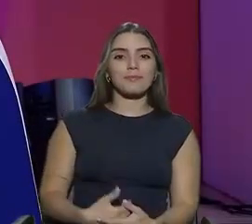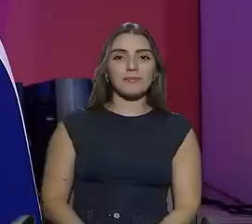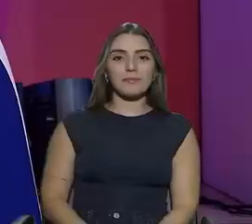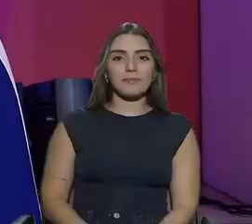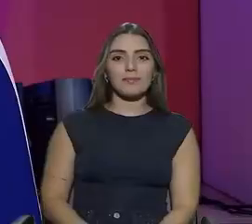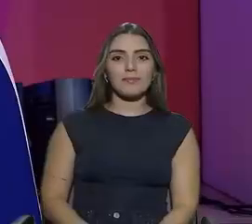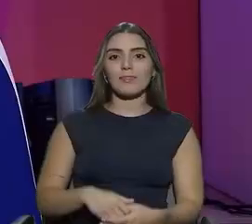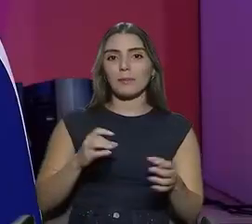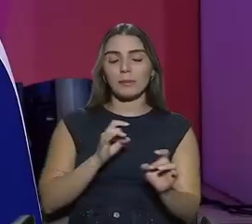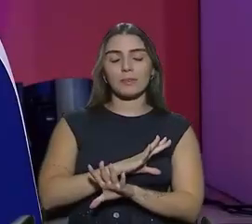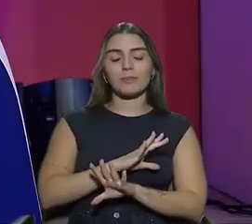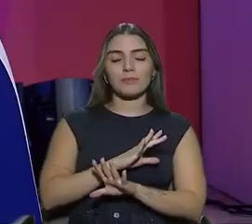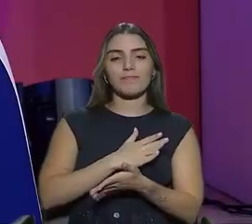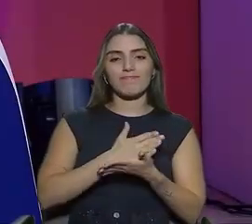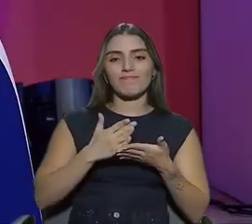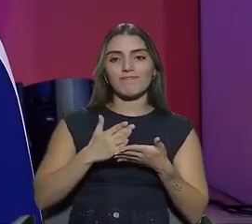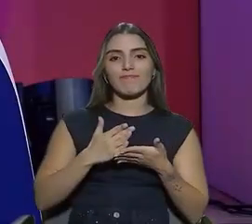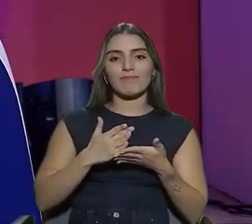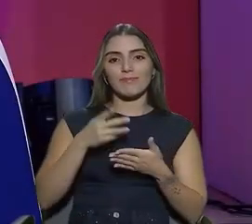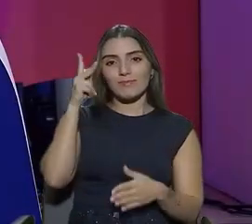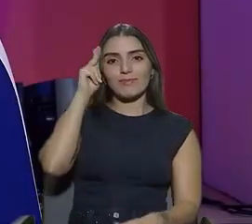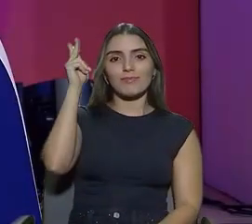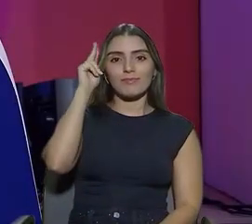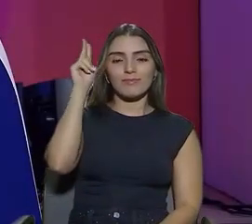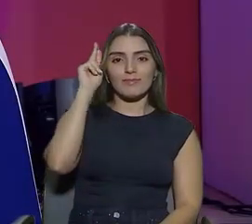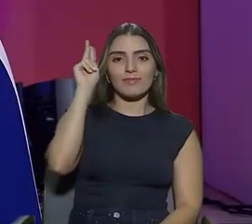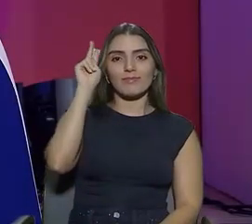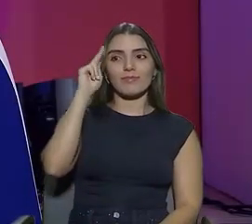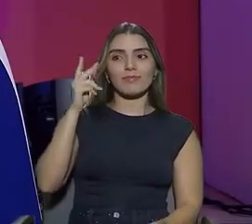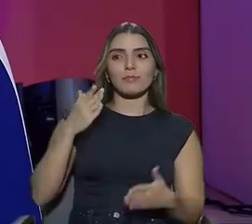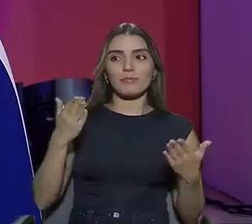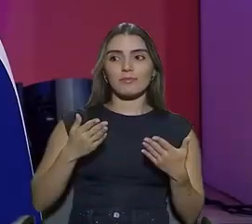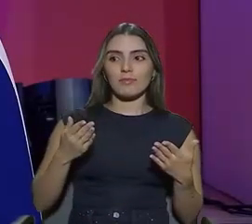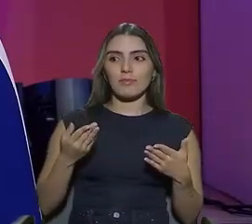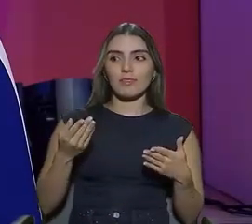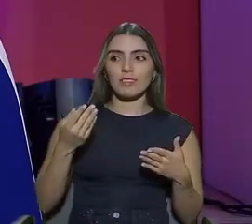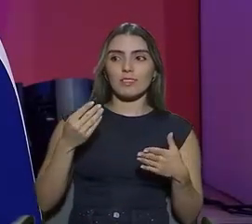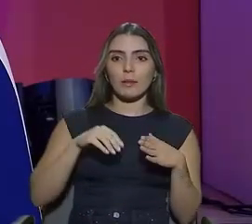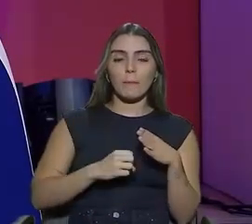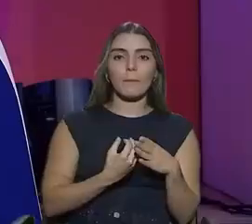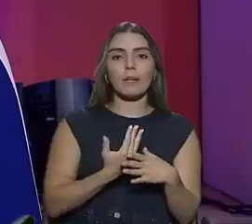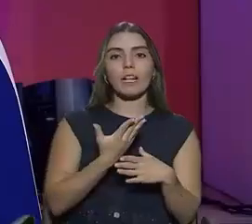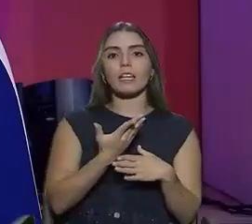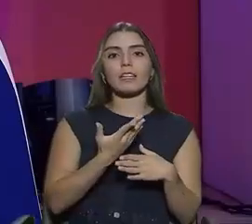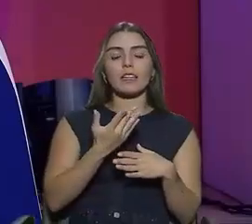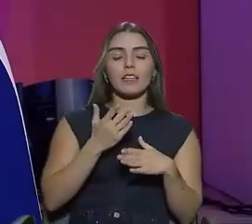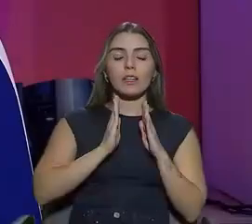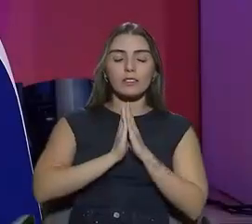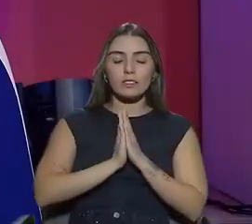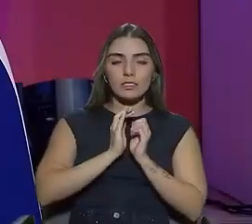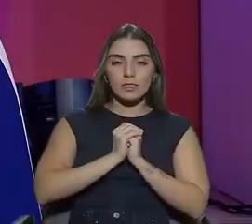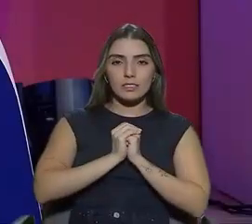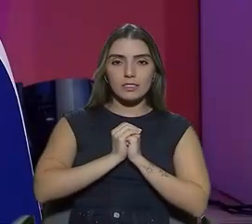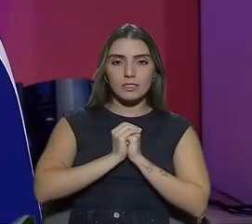gente começou essa trilha, né, e essa história que desembocou em Planta Oração. Bom, aí vocês já sabem que esse